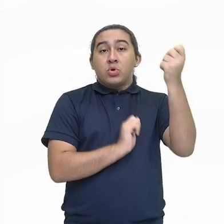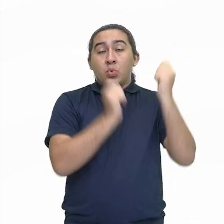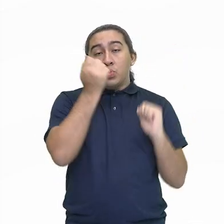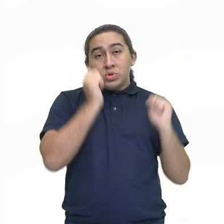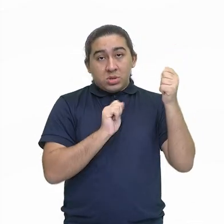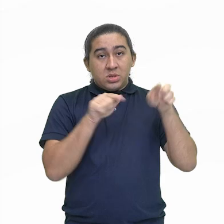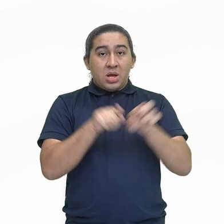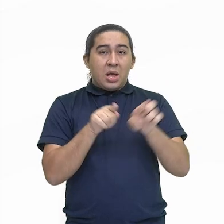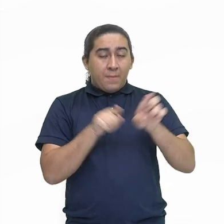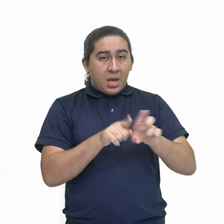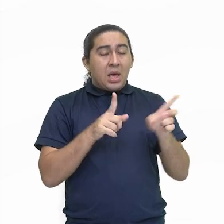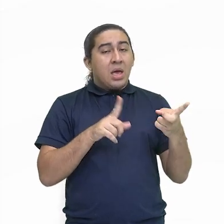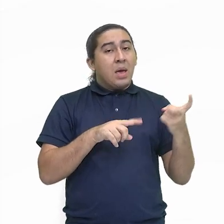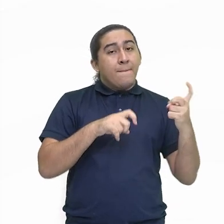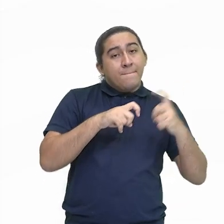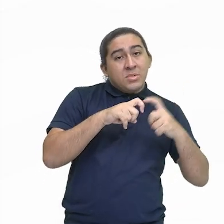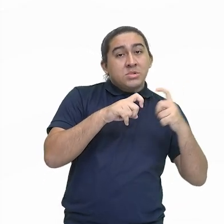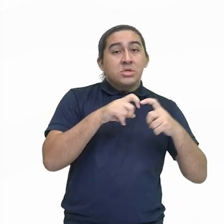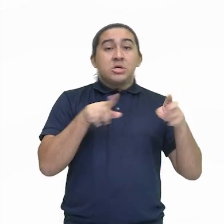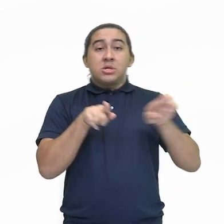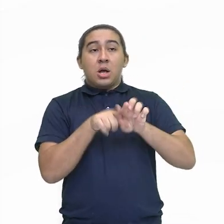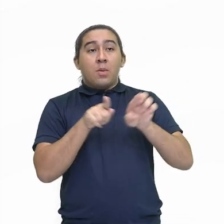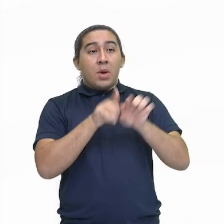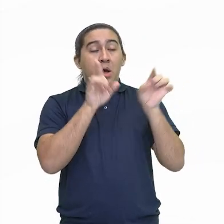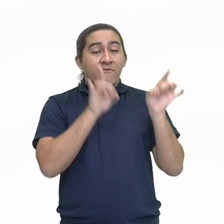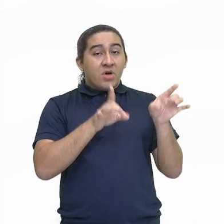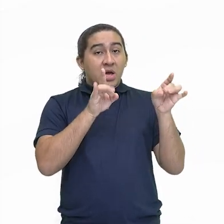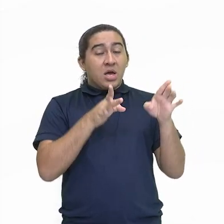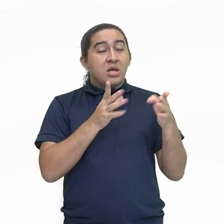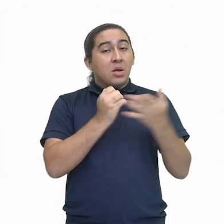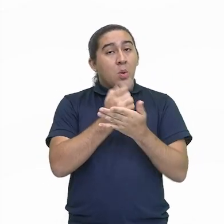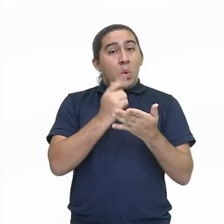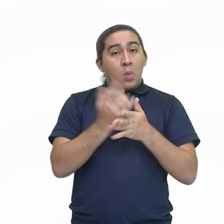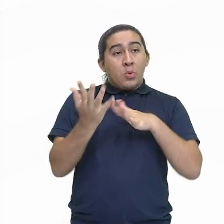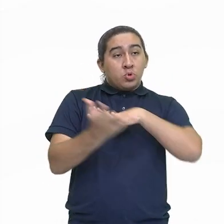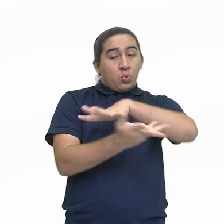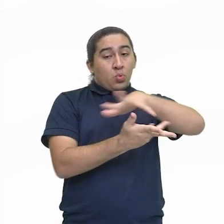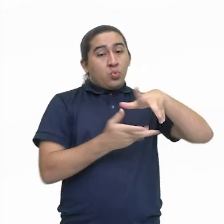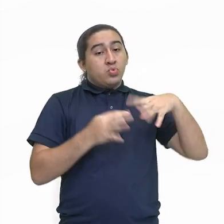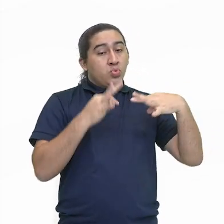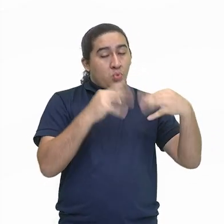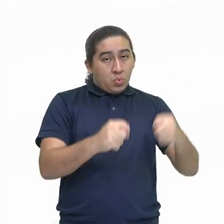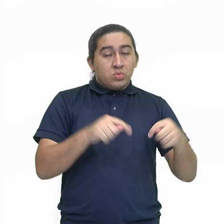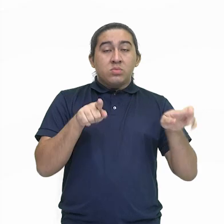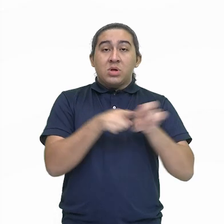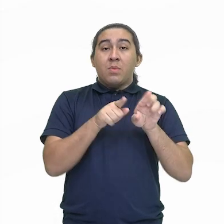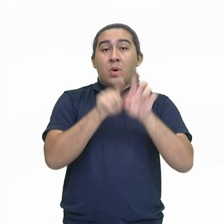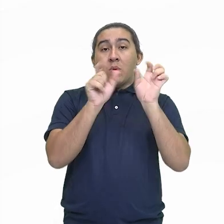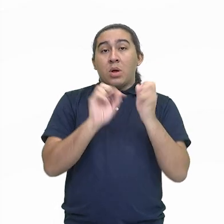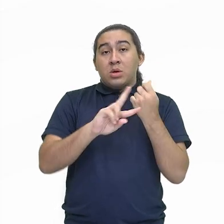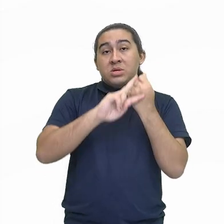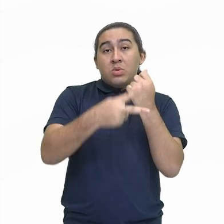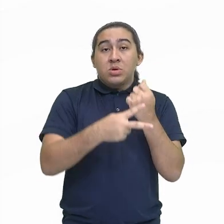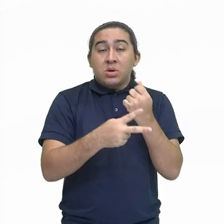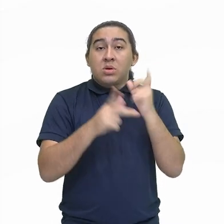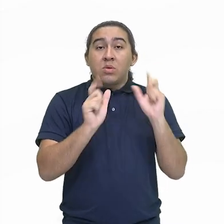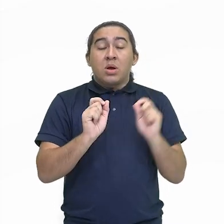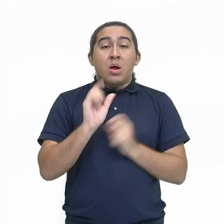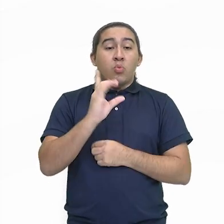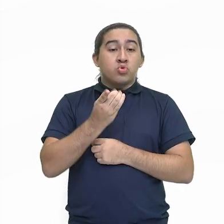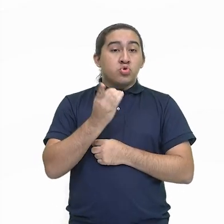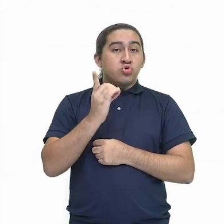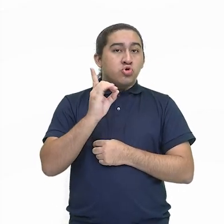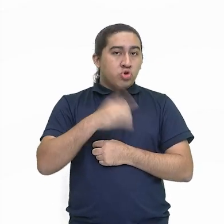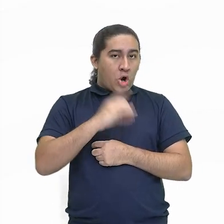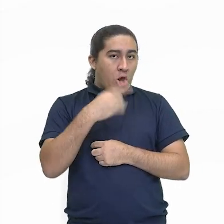a medicina, o comércio internacional, que a gente falou agora há pouco, e isso fez com que a moeda lá dos Estados Unidos, que é o dólar,